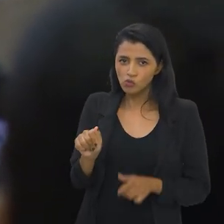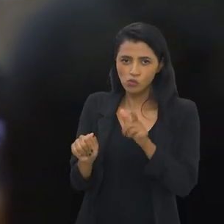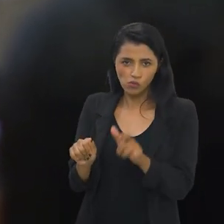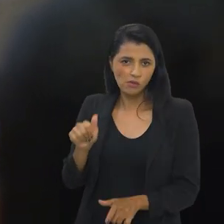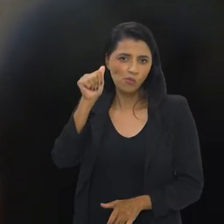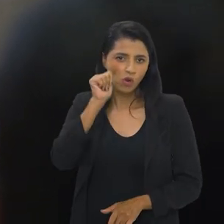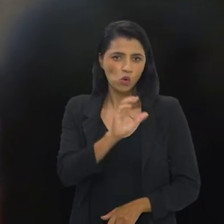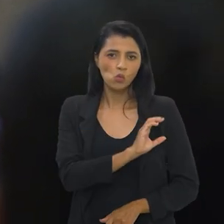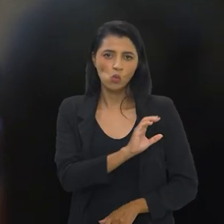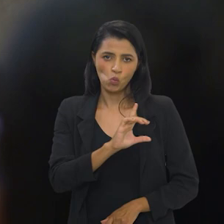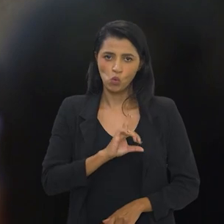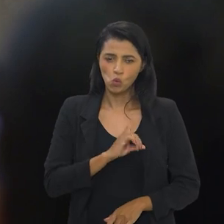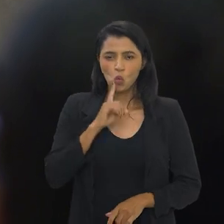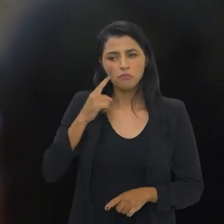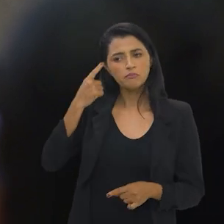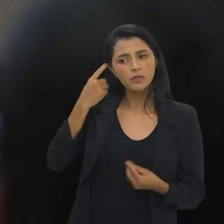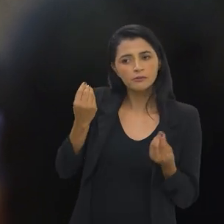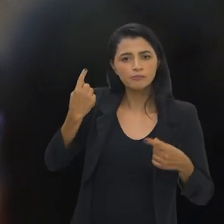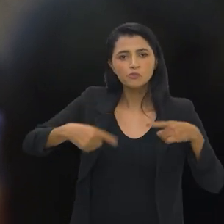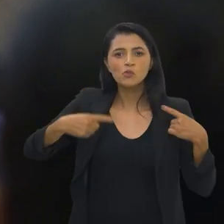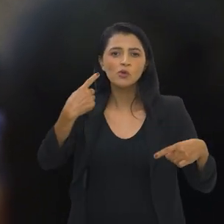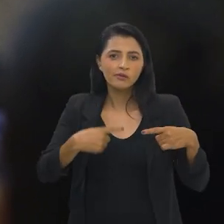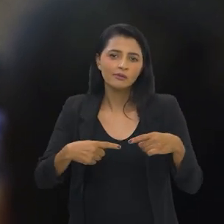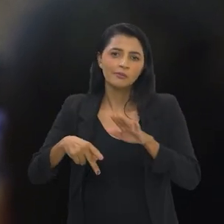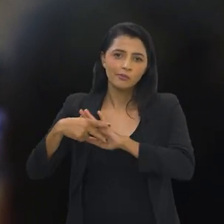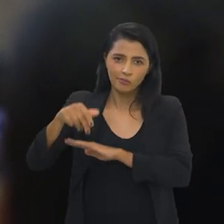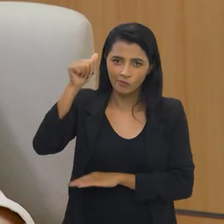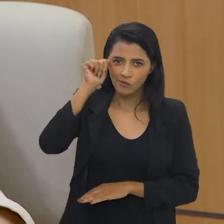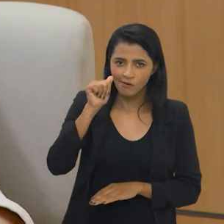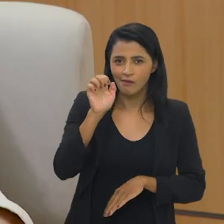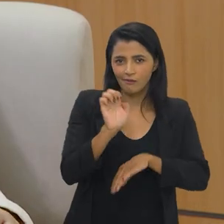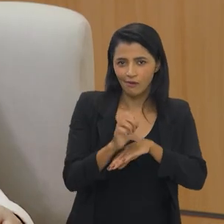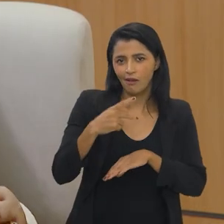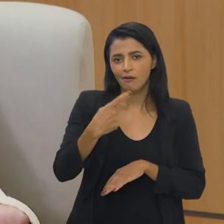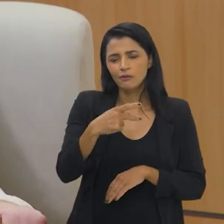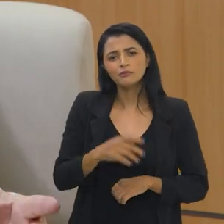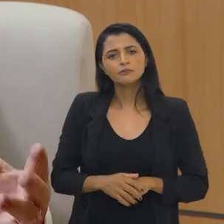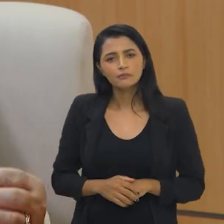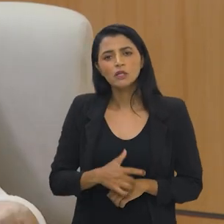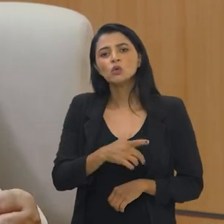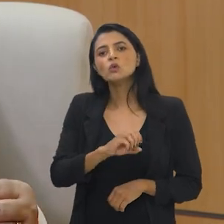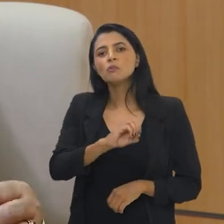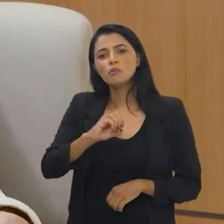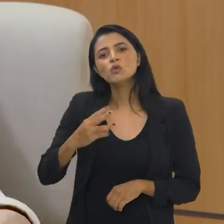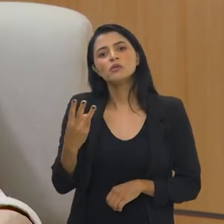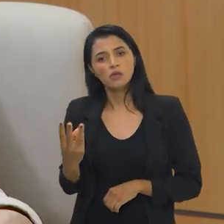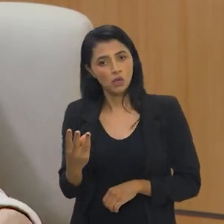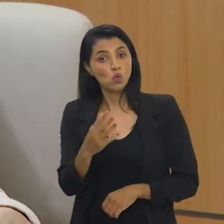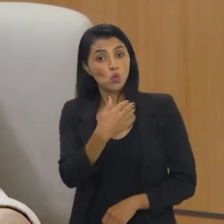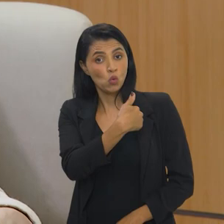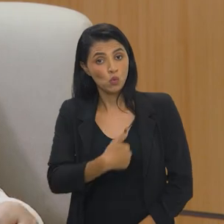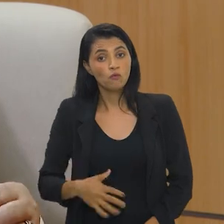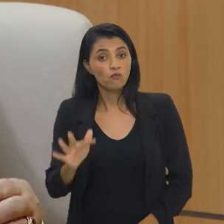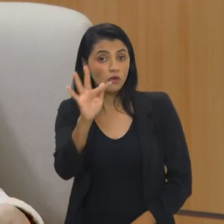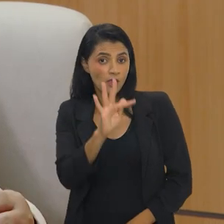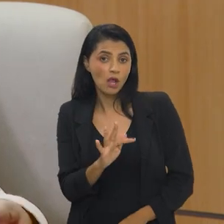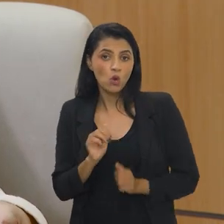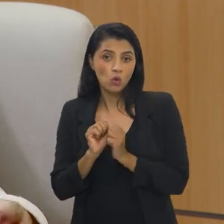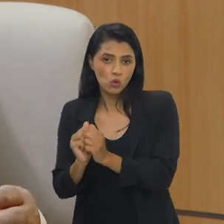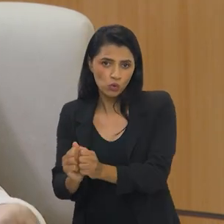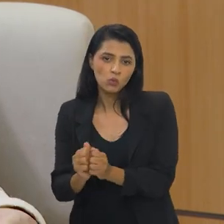que era coordenadora pensar as políticas para as mulheres no estado e 2003 eu vim para o governo federal né